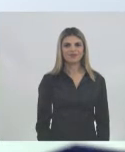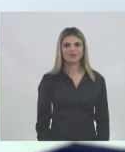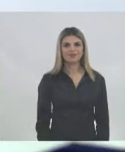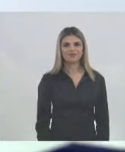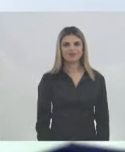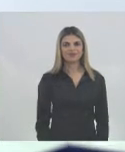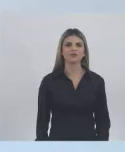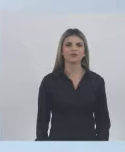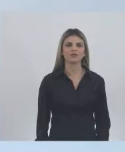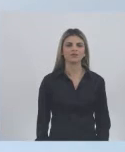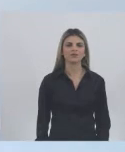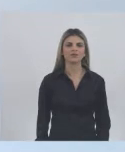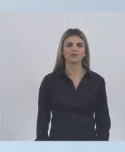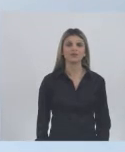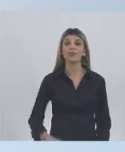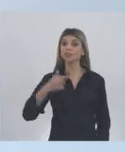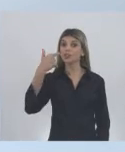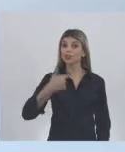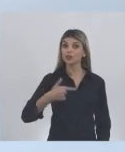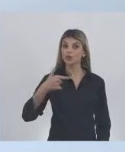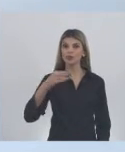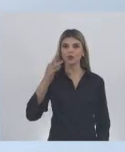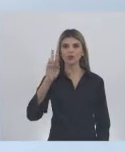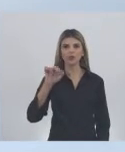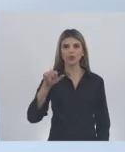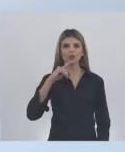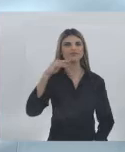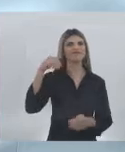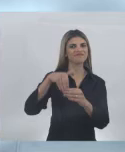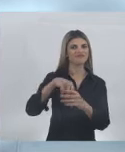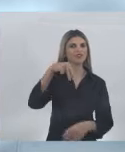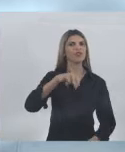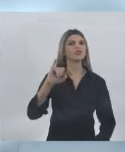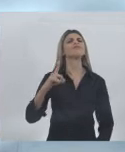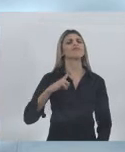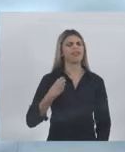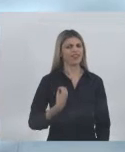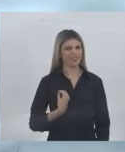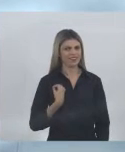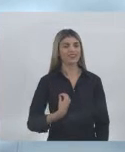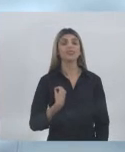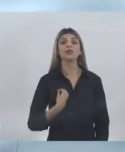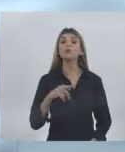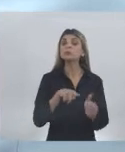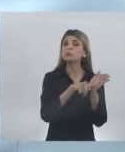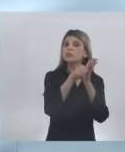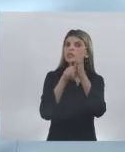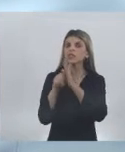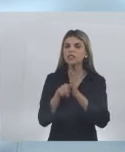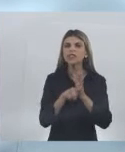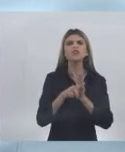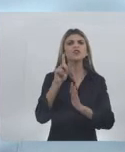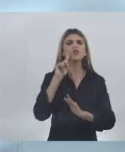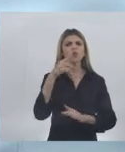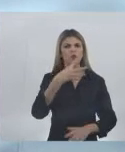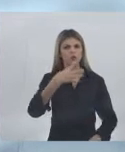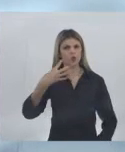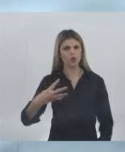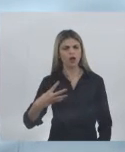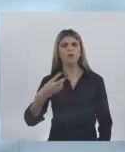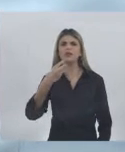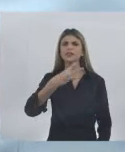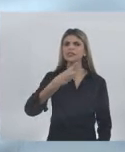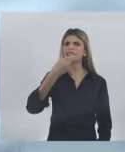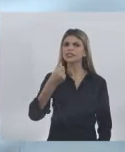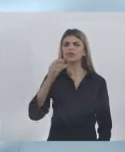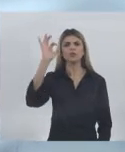melhor para seus filhos e todos que vivem em Nova Iguaçu. Quando eu comecei a namorar o Rogério, ele já fazia faculdade de